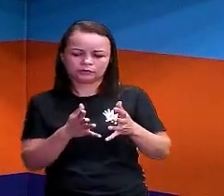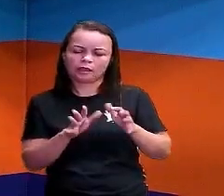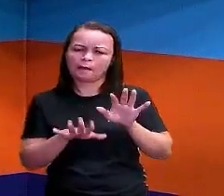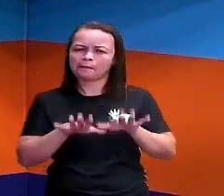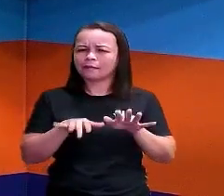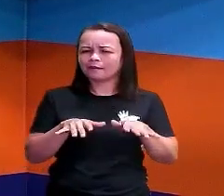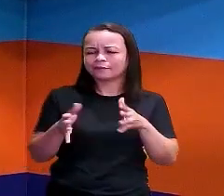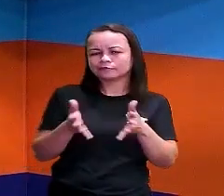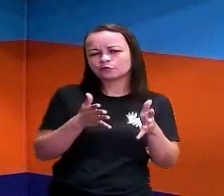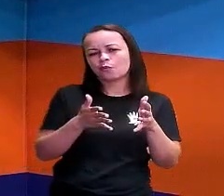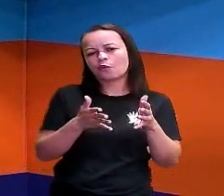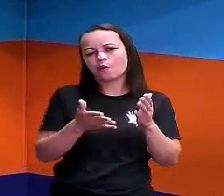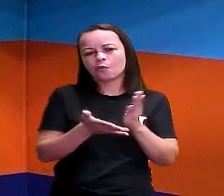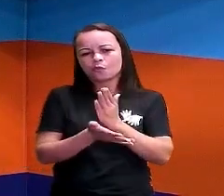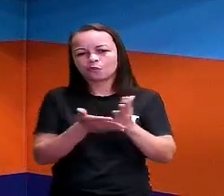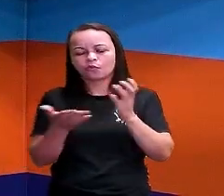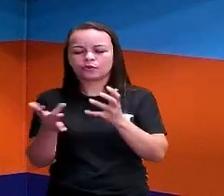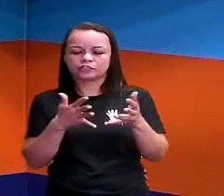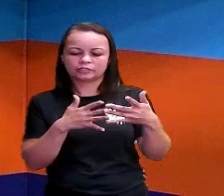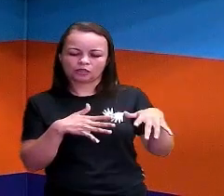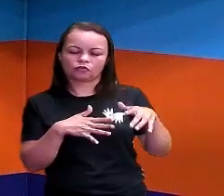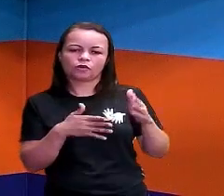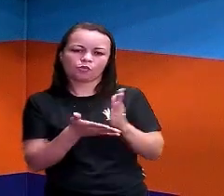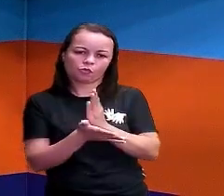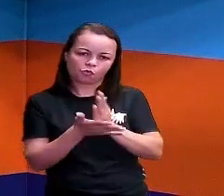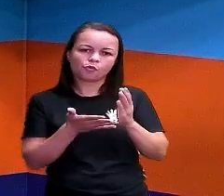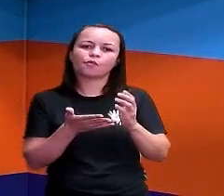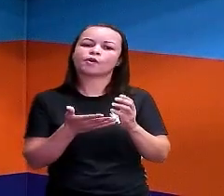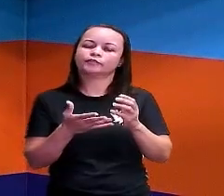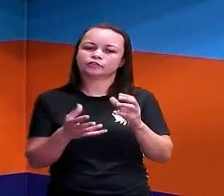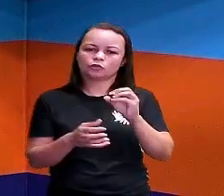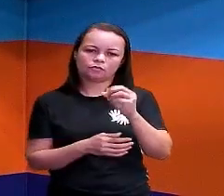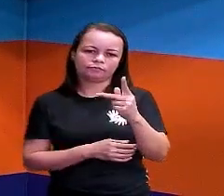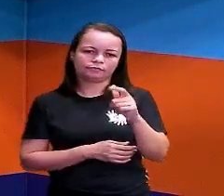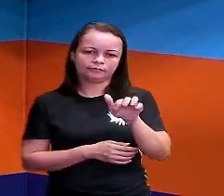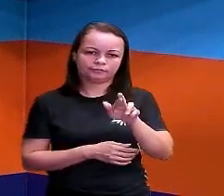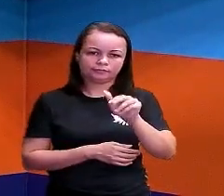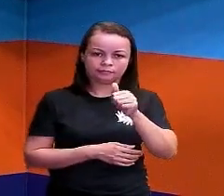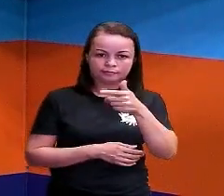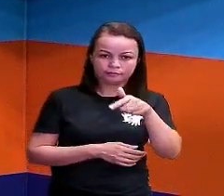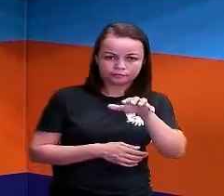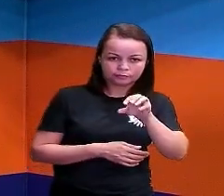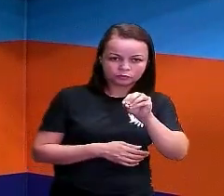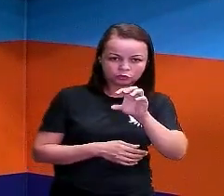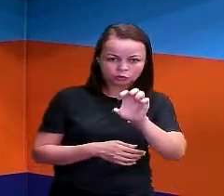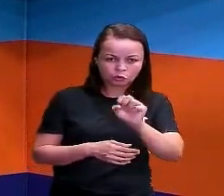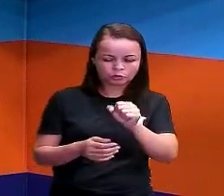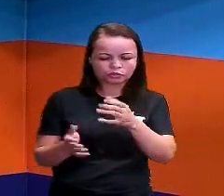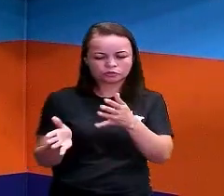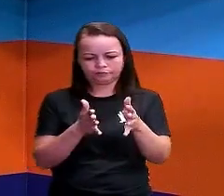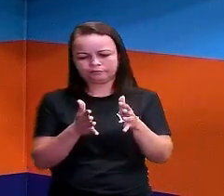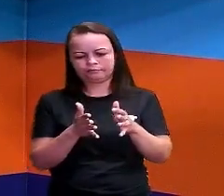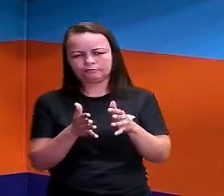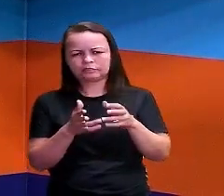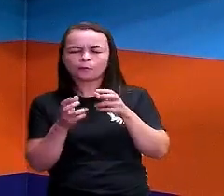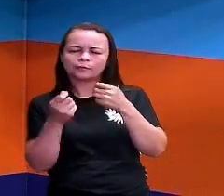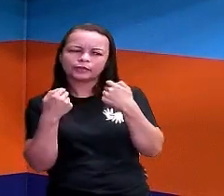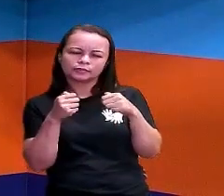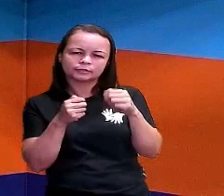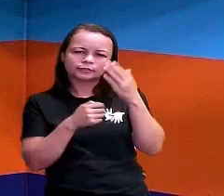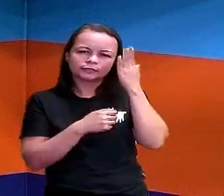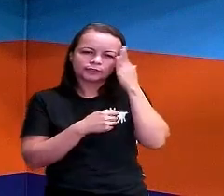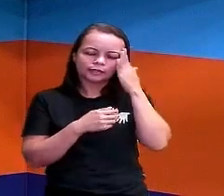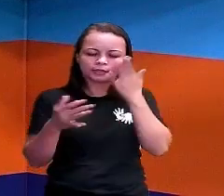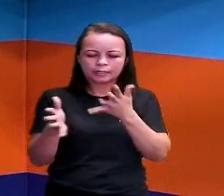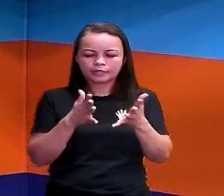ressalvas em algumas operações, tá? Então, aí é preciso que a gente tenha esse olhar de que algumas operações vão ser